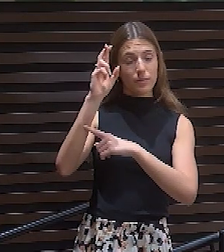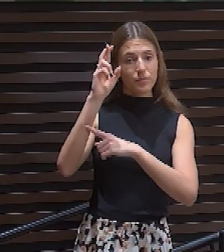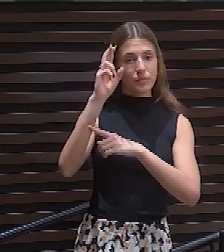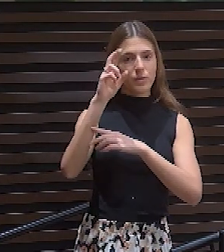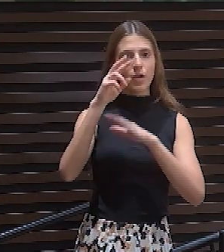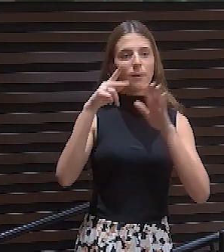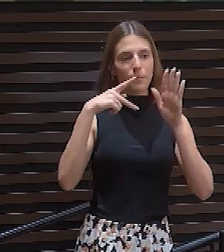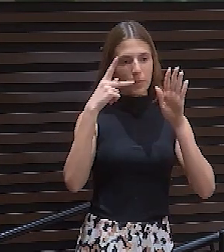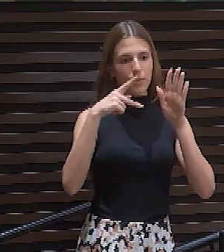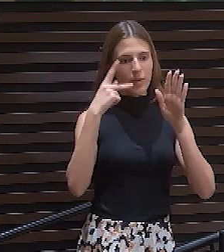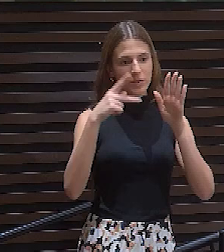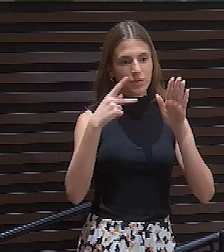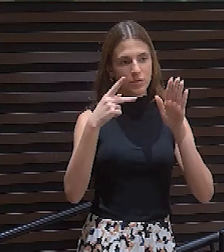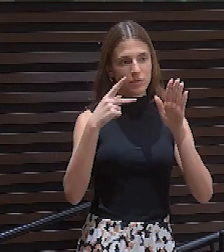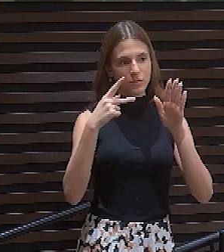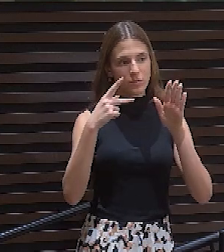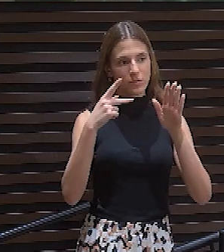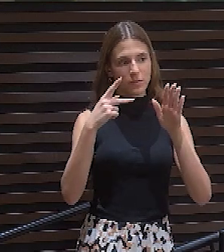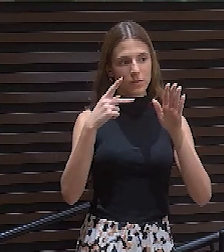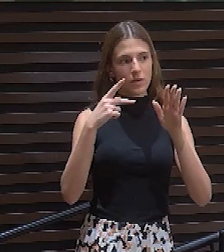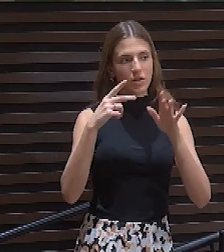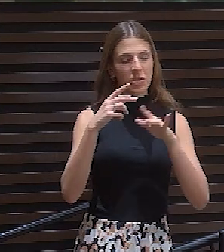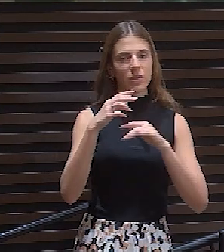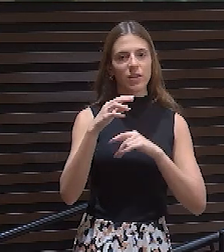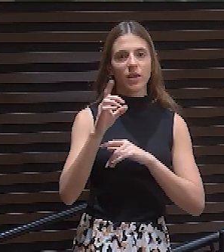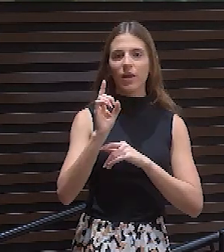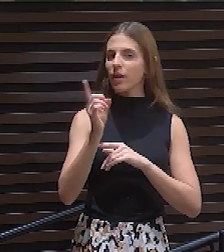que lhes não havia de deixar